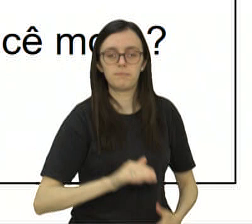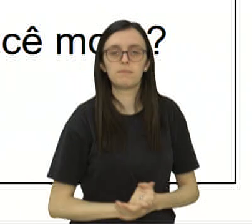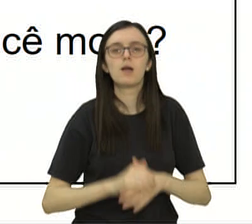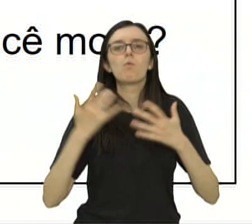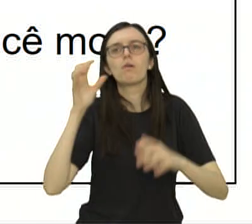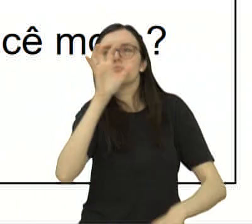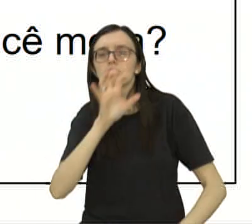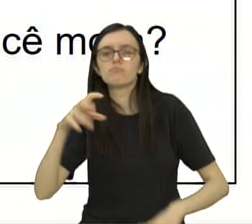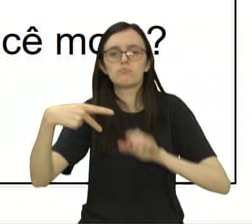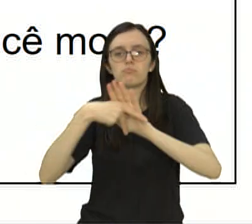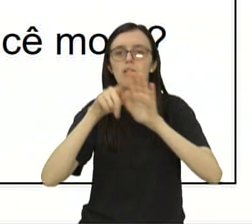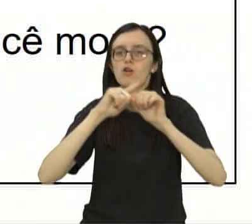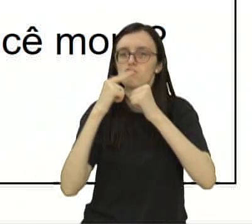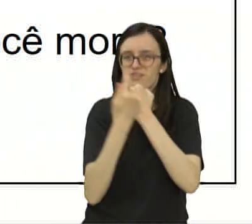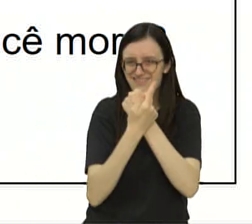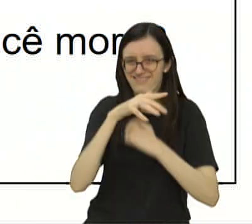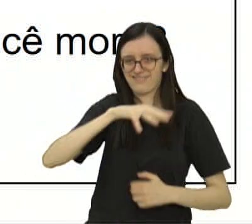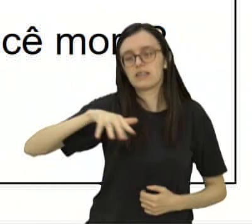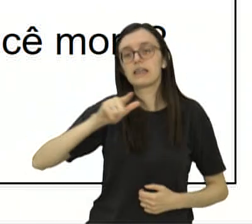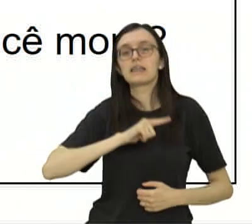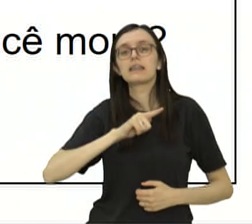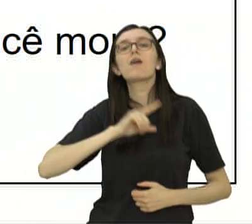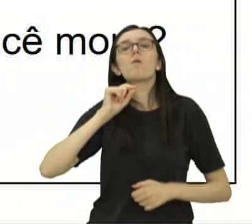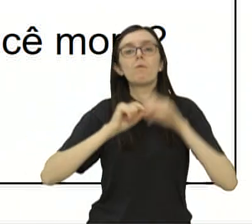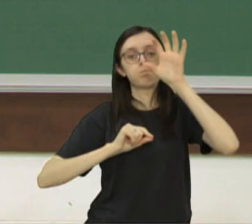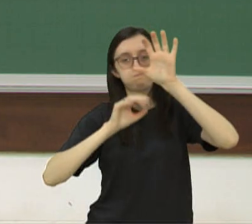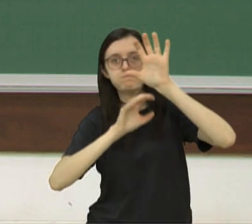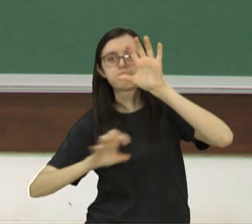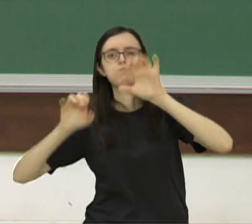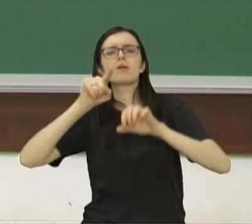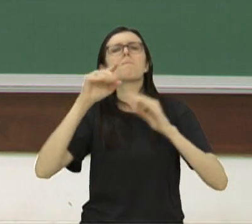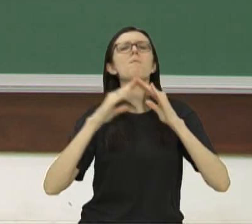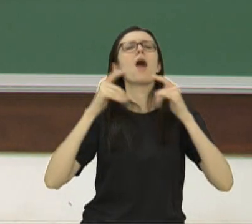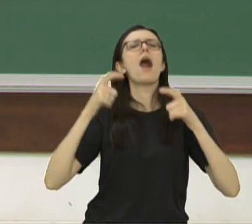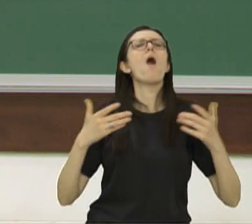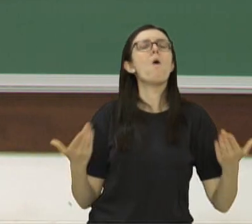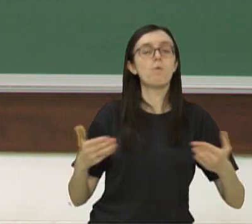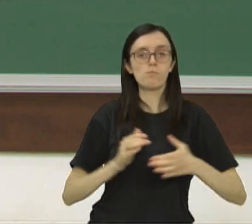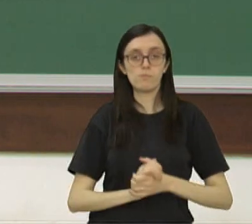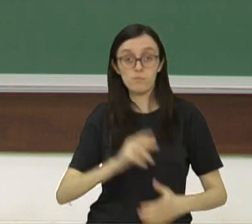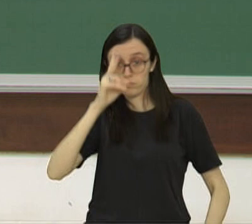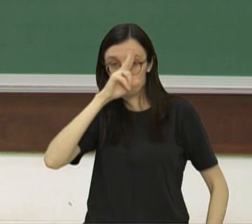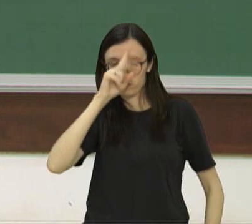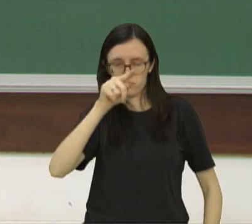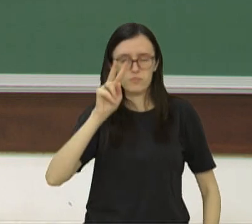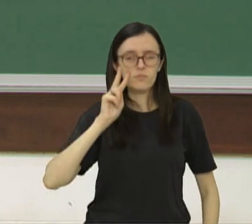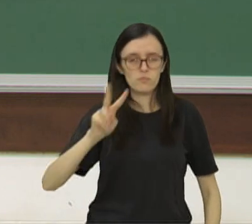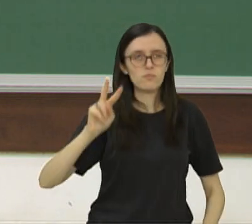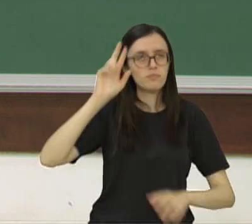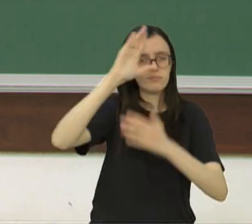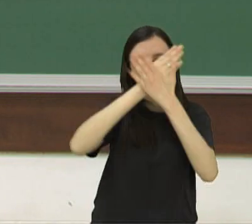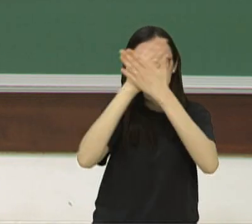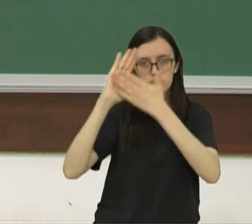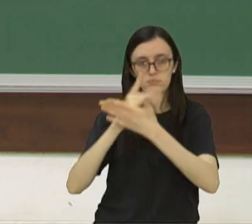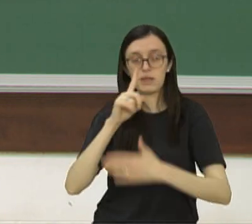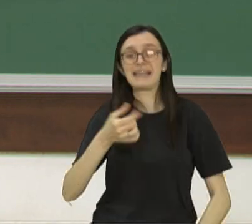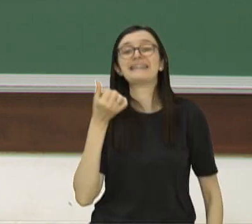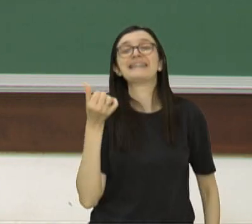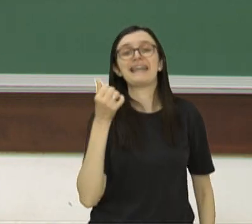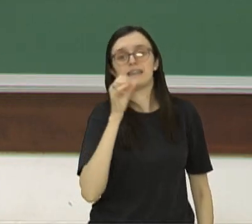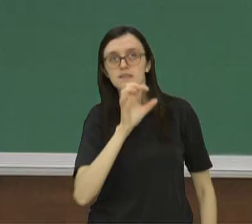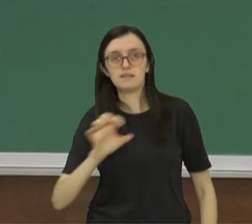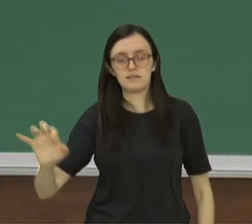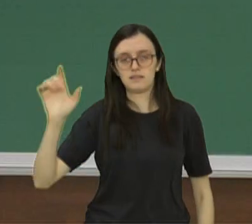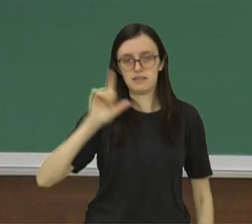região geográfica intermediária você mora? Lembra que nós vimos lá a divisão em 6 regiões